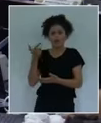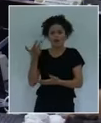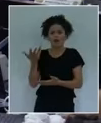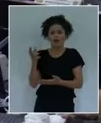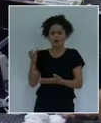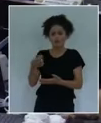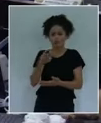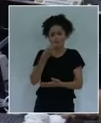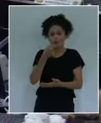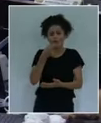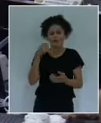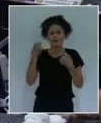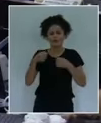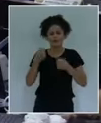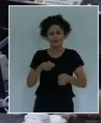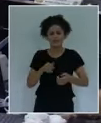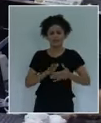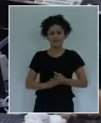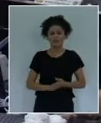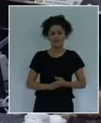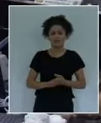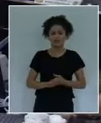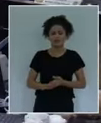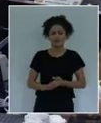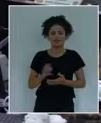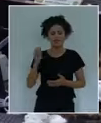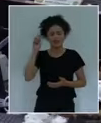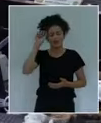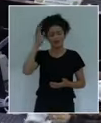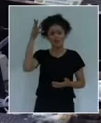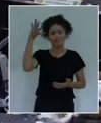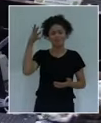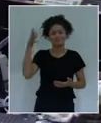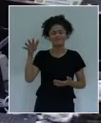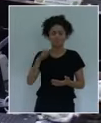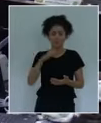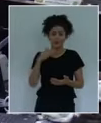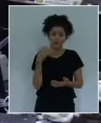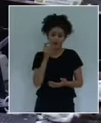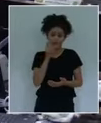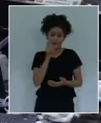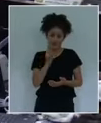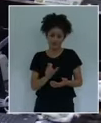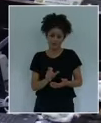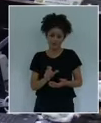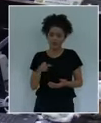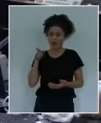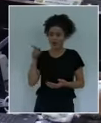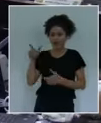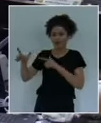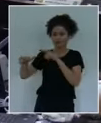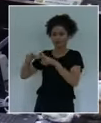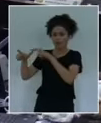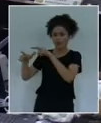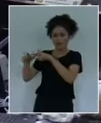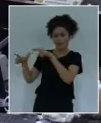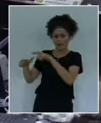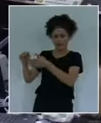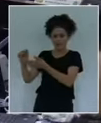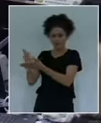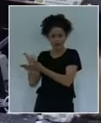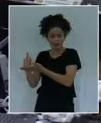funcionário saiu da farmácia, foi até o Hospital Arnaldo Gavazzi. A gente tem que agradecer muito, porque todo mundo foi pronto no momento